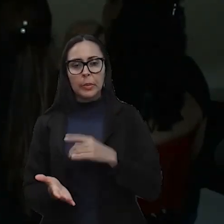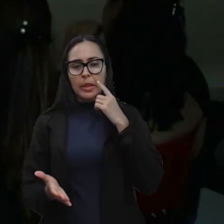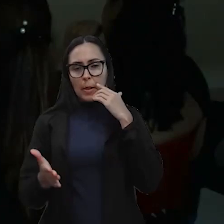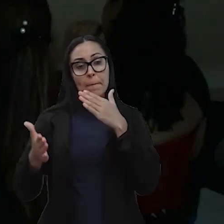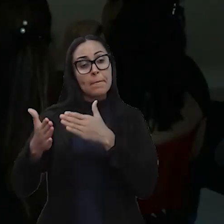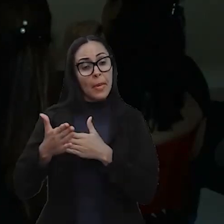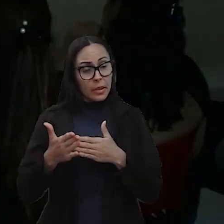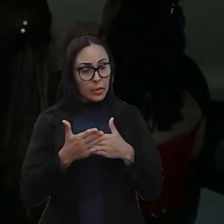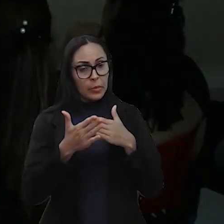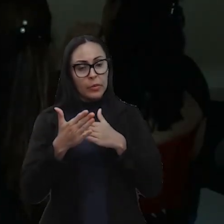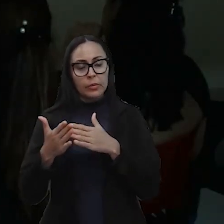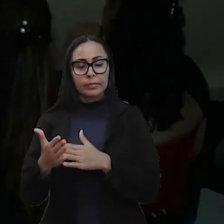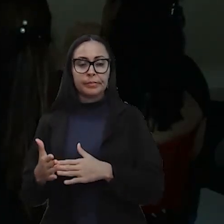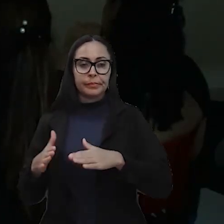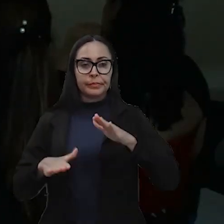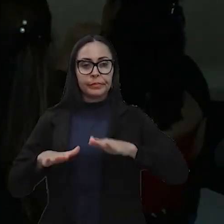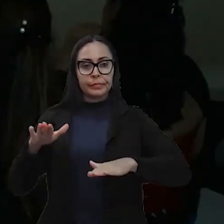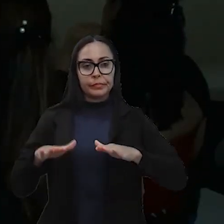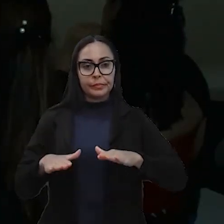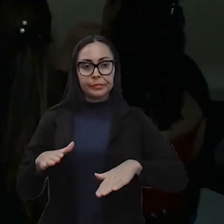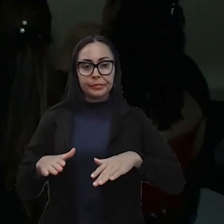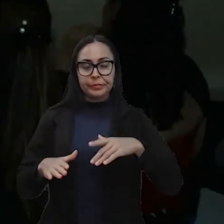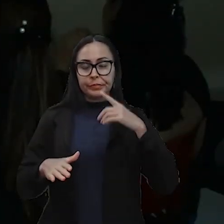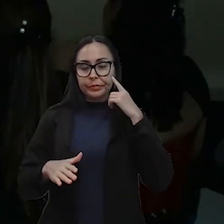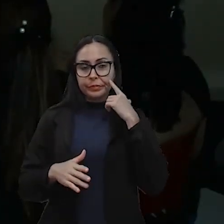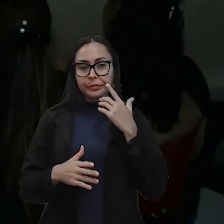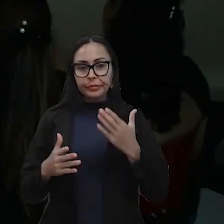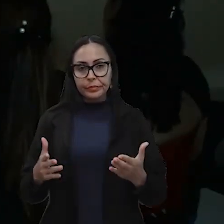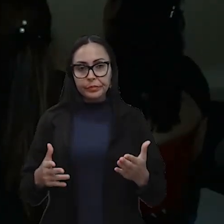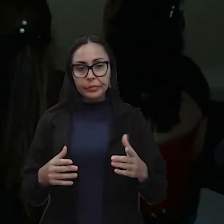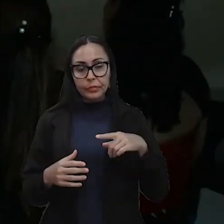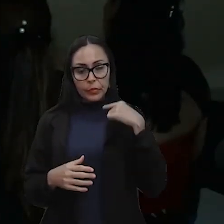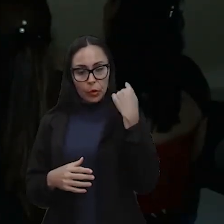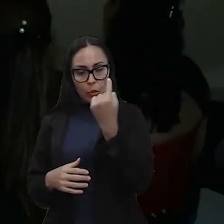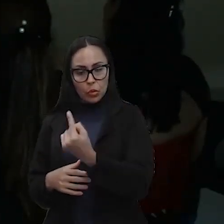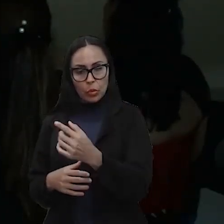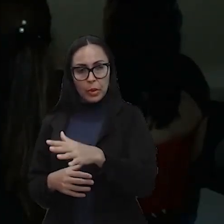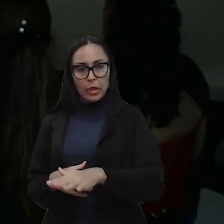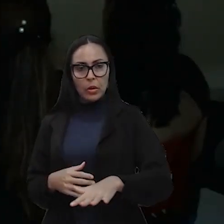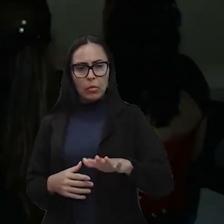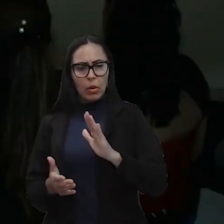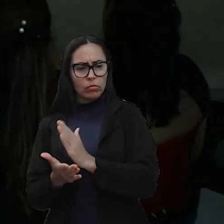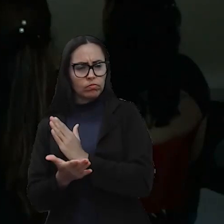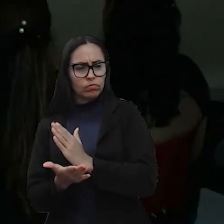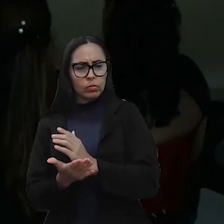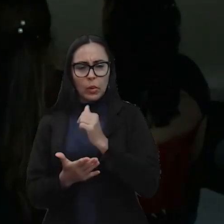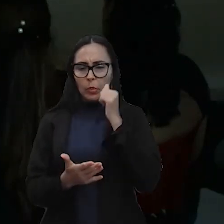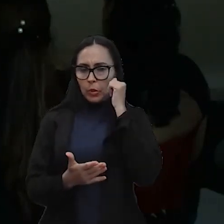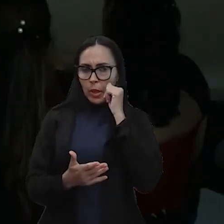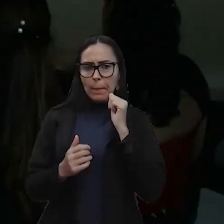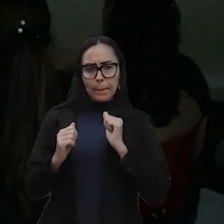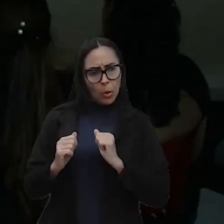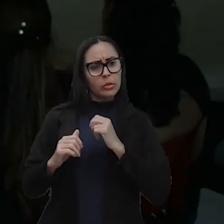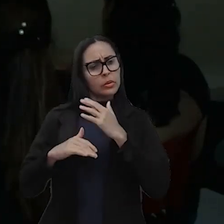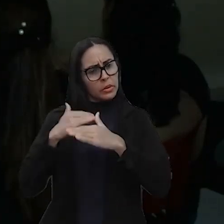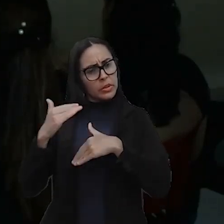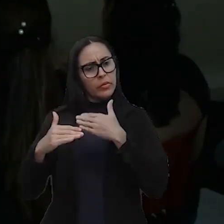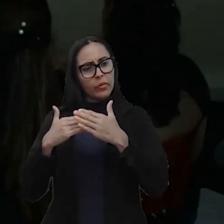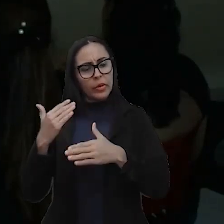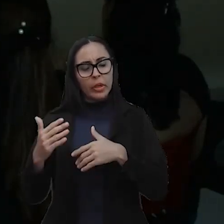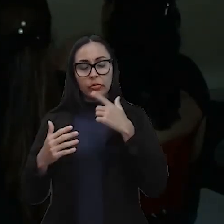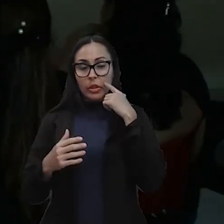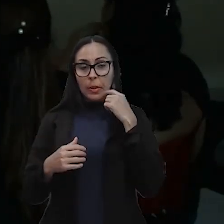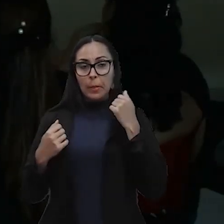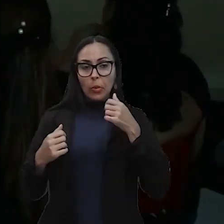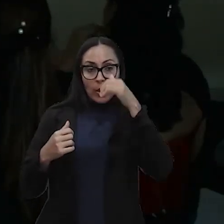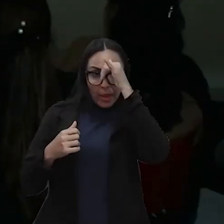a gente quer que não, mas no nosso meio aqui, alguma mulher possa desenvolver isso. E a gente pode prevenir isso tendo